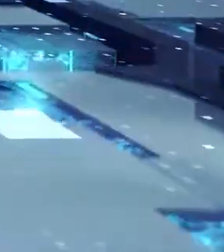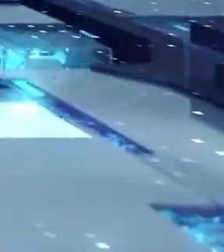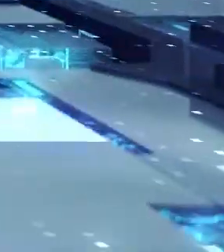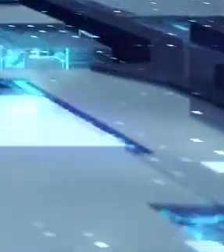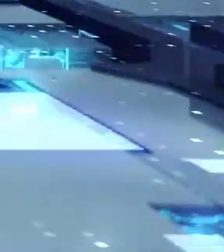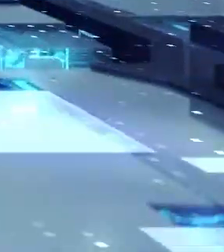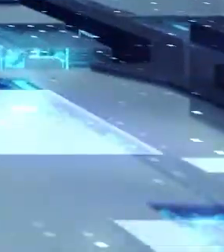aí